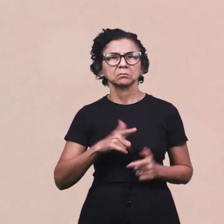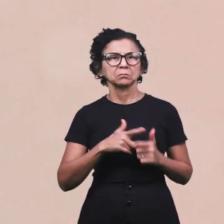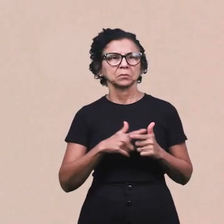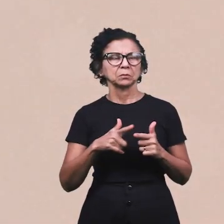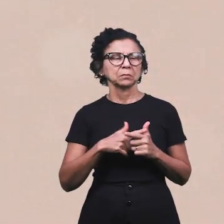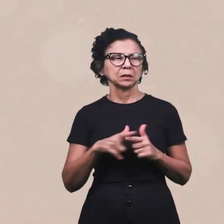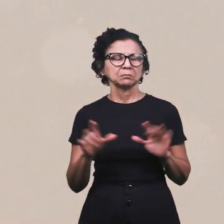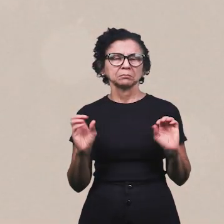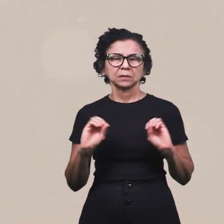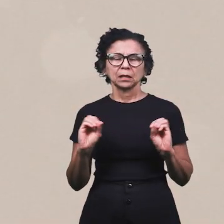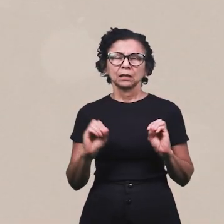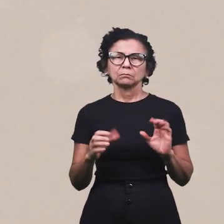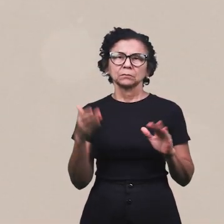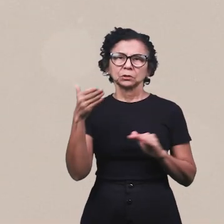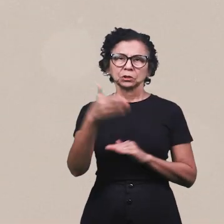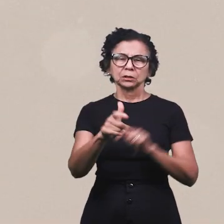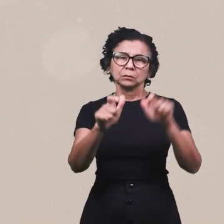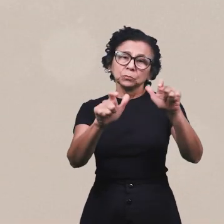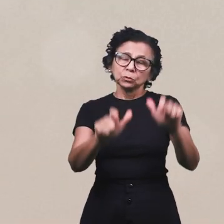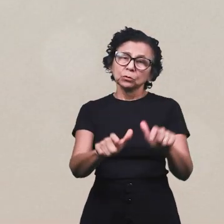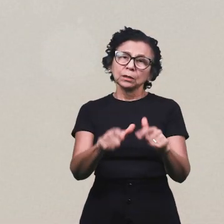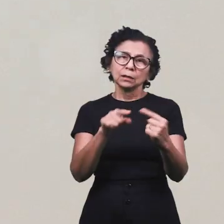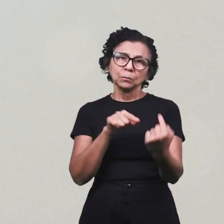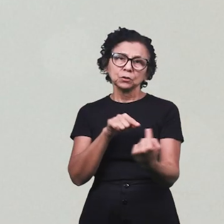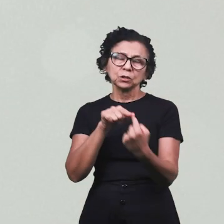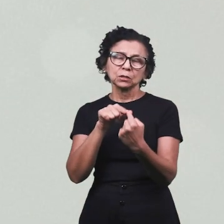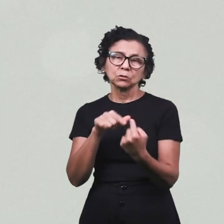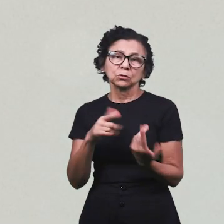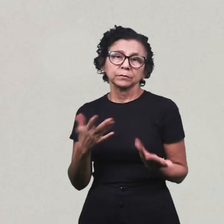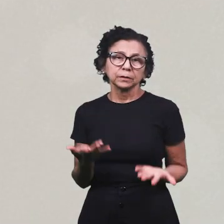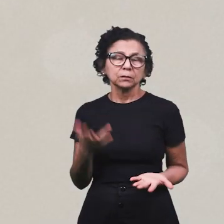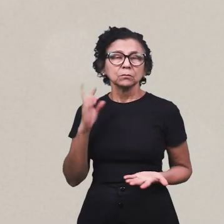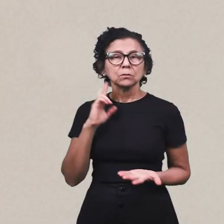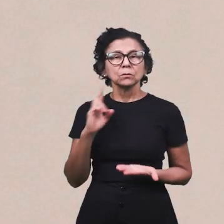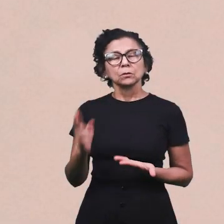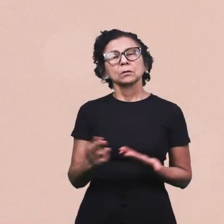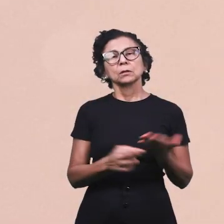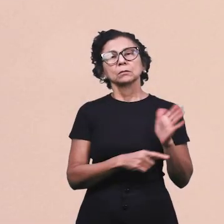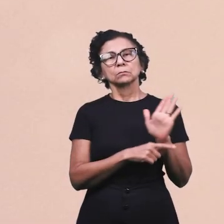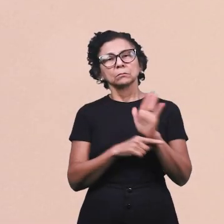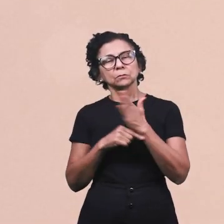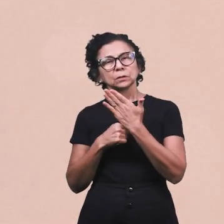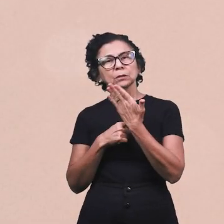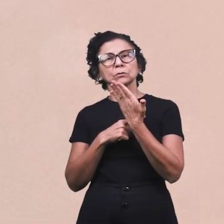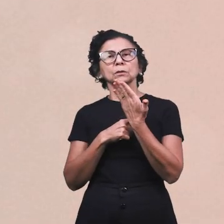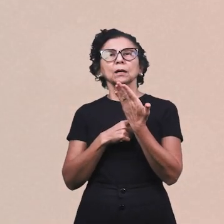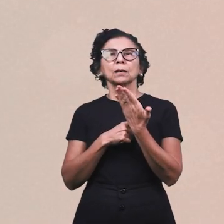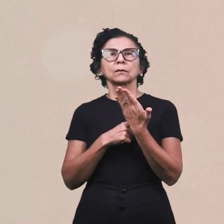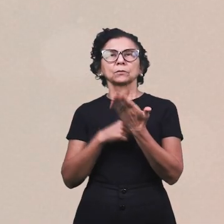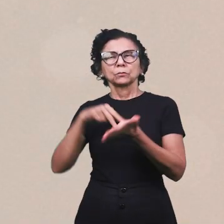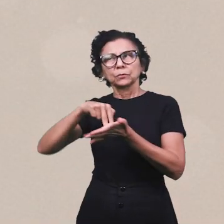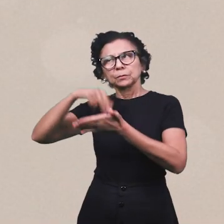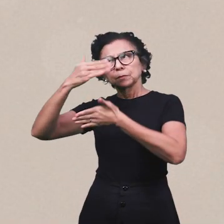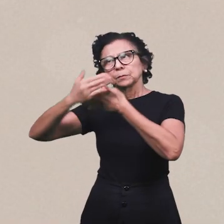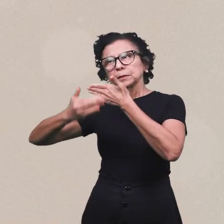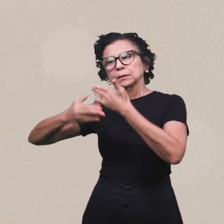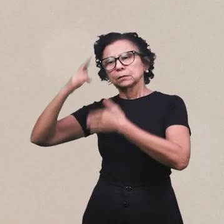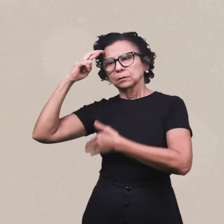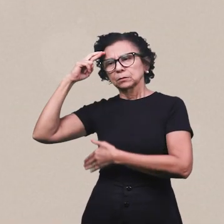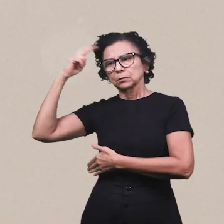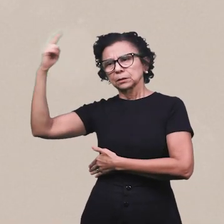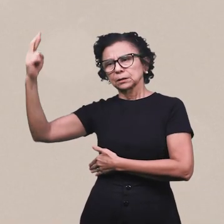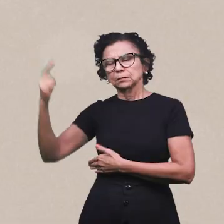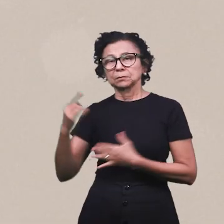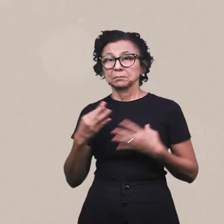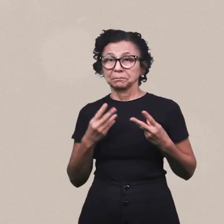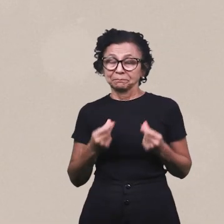ao destino. E o Senhor tem sustentado as nossas vidas na presença do Senhor. Embora